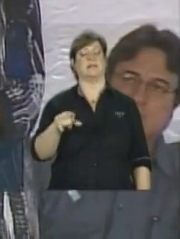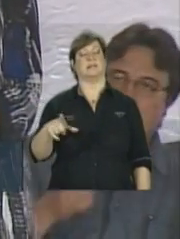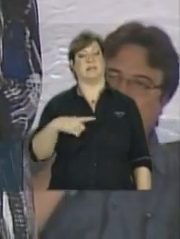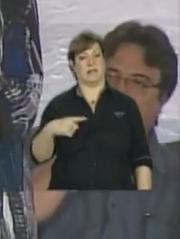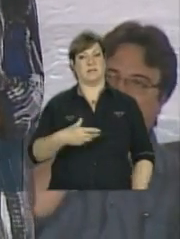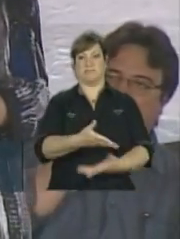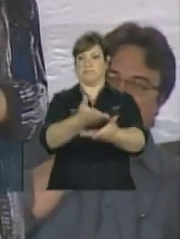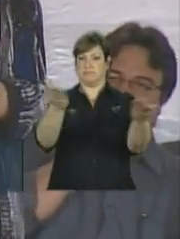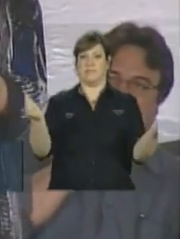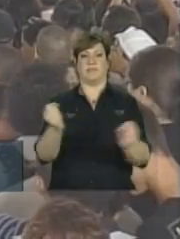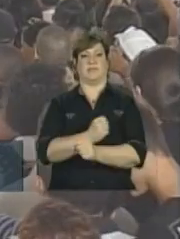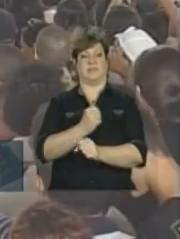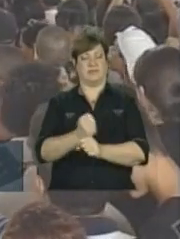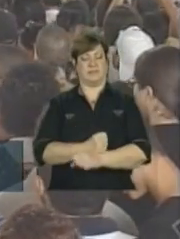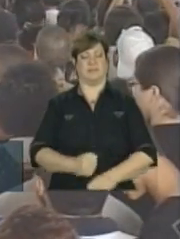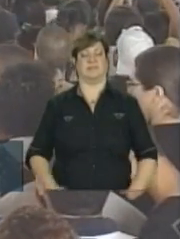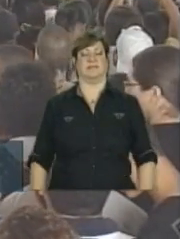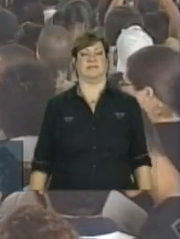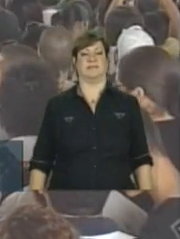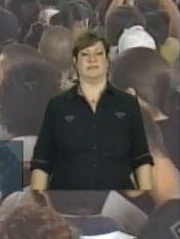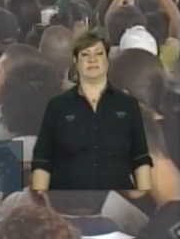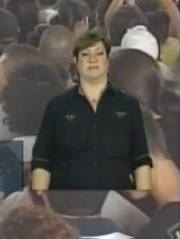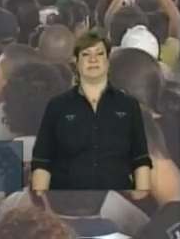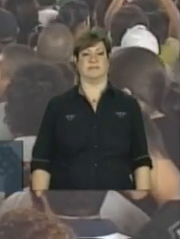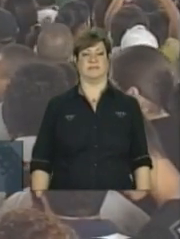essa estrutura.